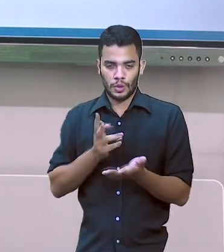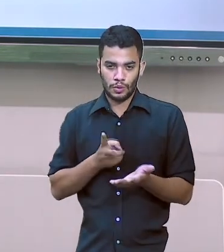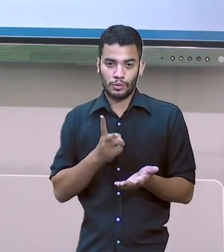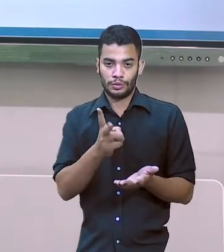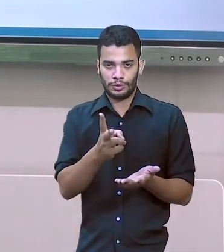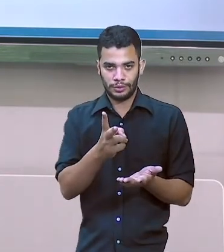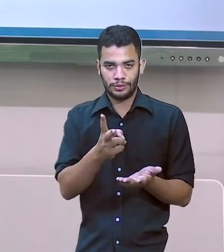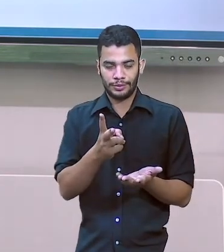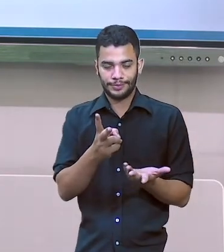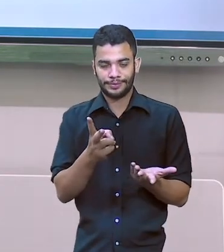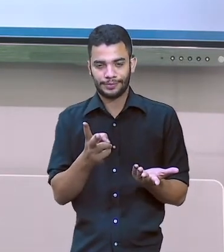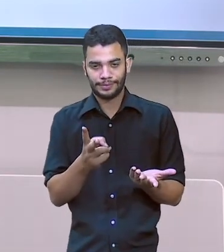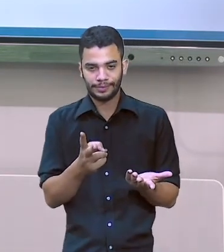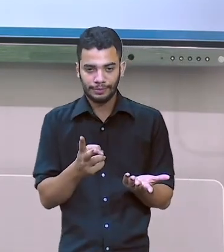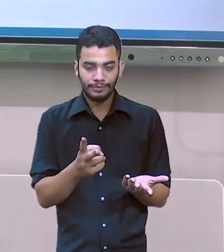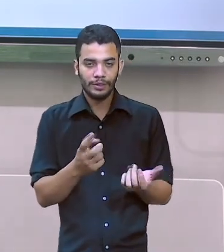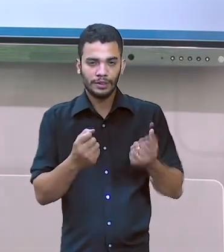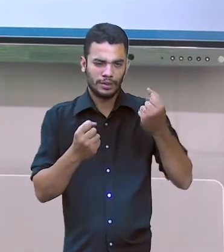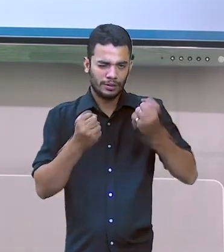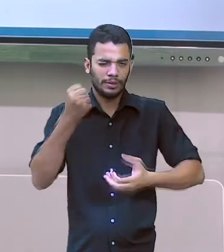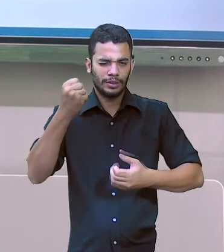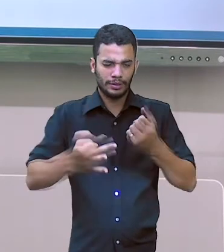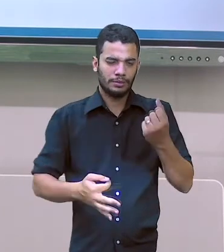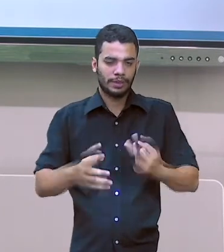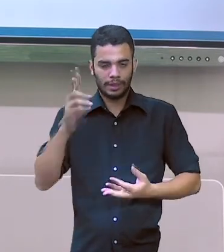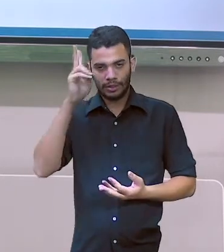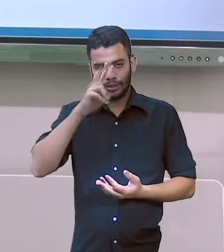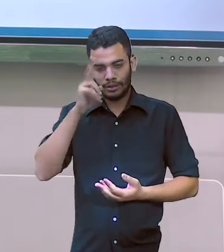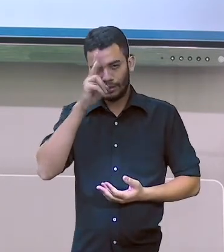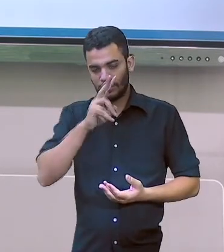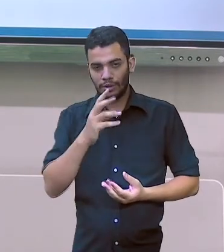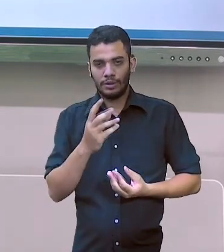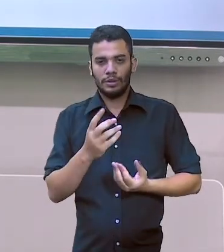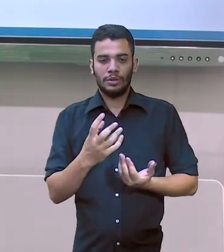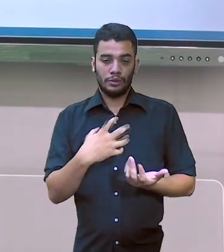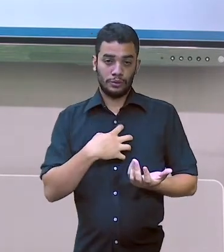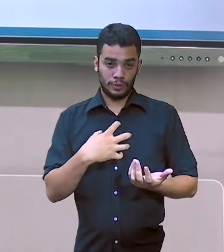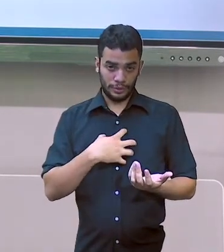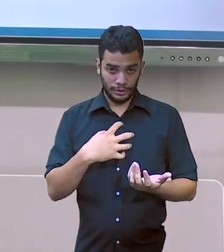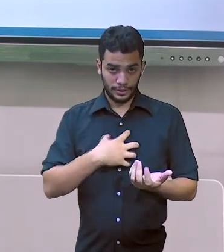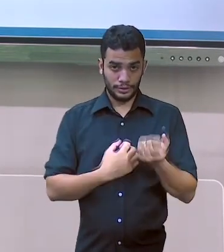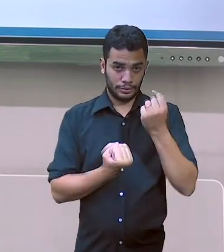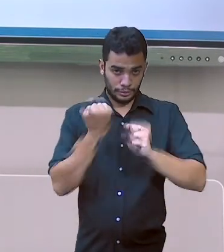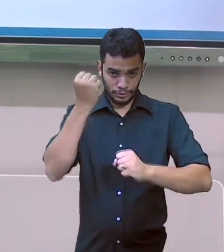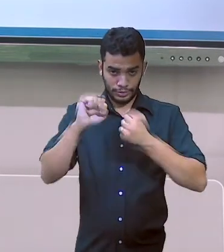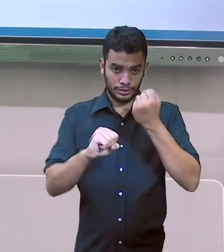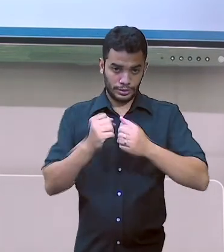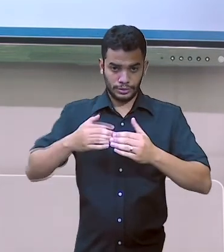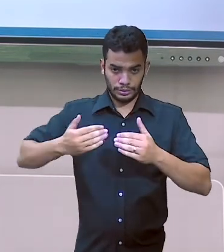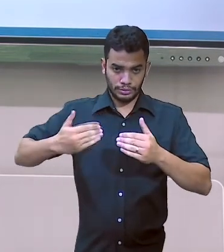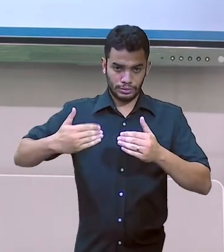Na próxima, nós vamos falar mais ainda sobre esse processo de industrialização.